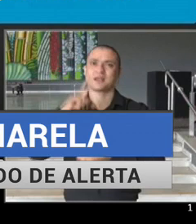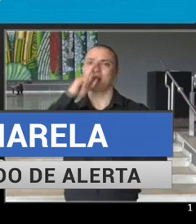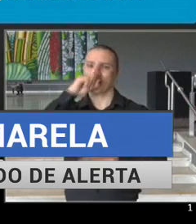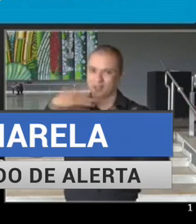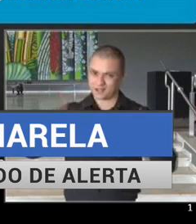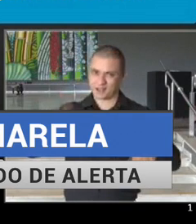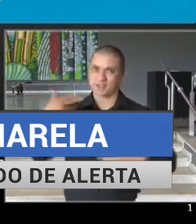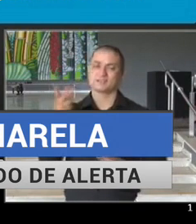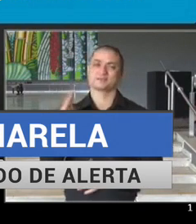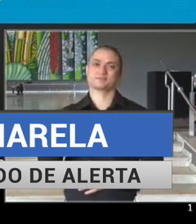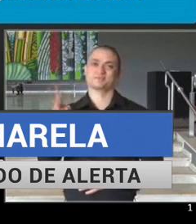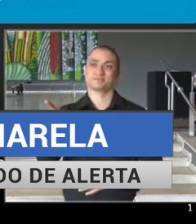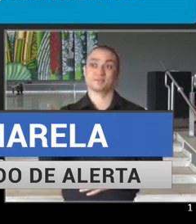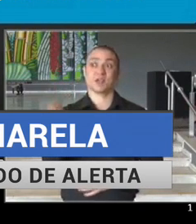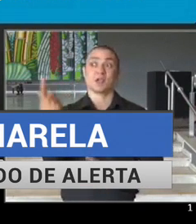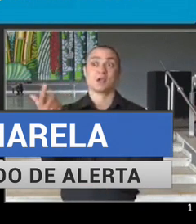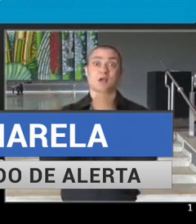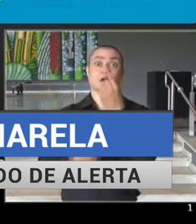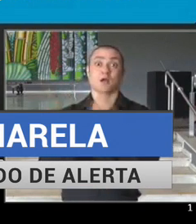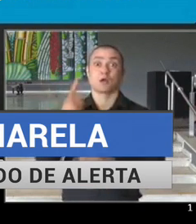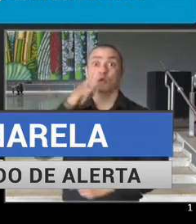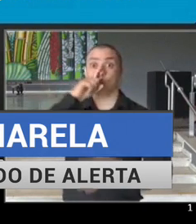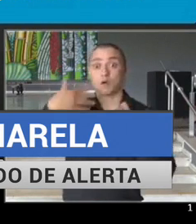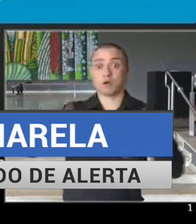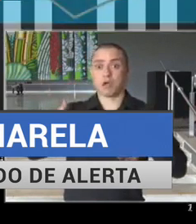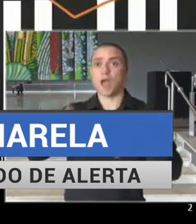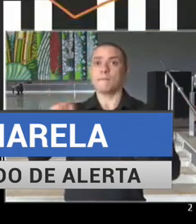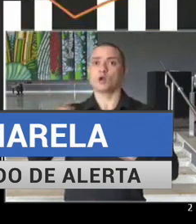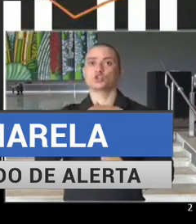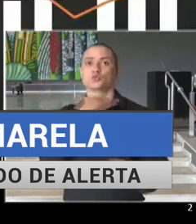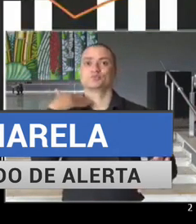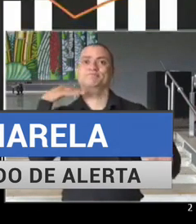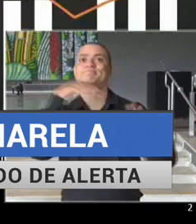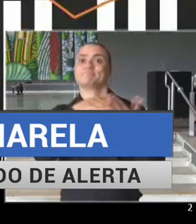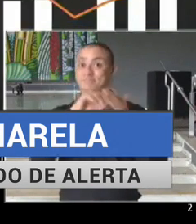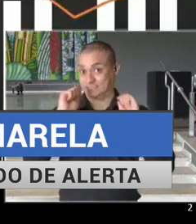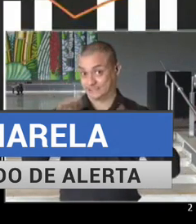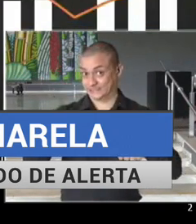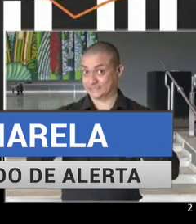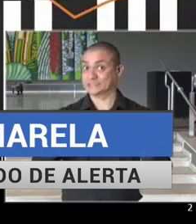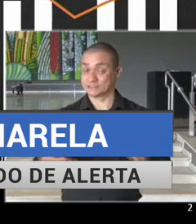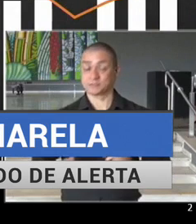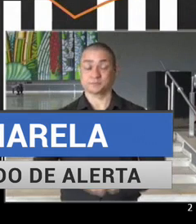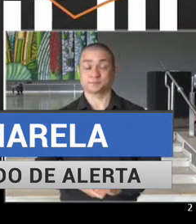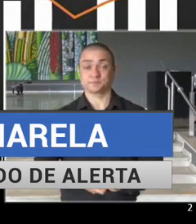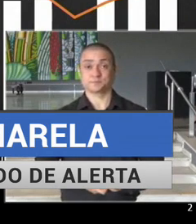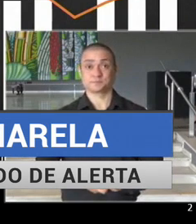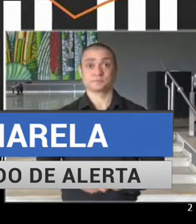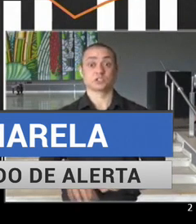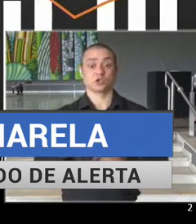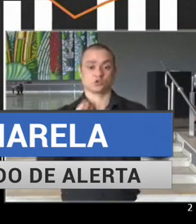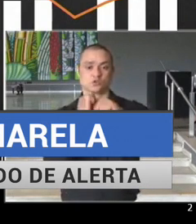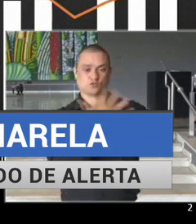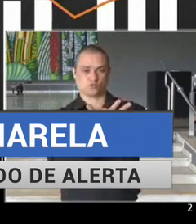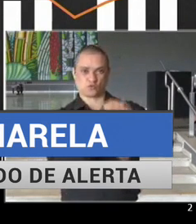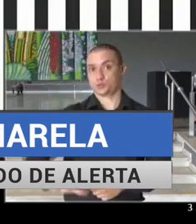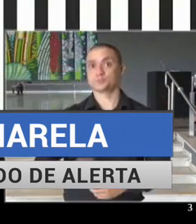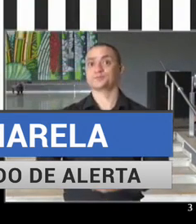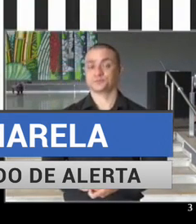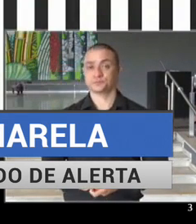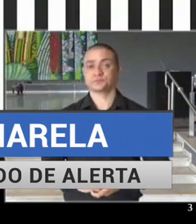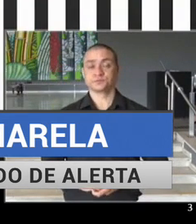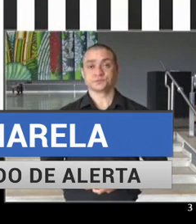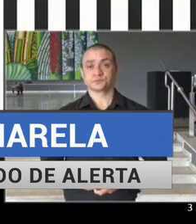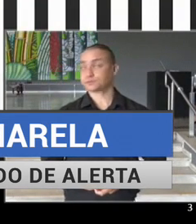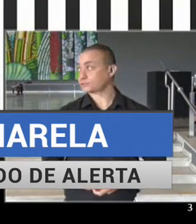seis regiões que estavam na fase verde que era menos restritiva voltaram para o estado de atenção a chamada fase amarela